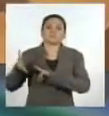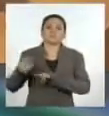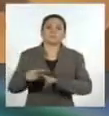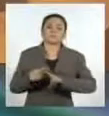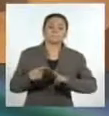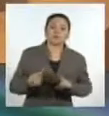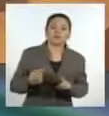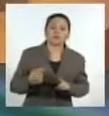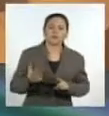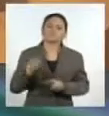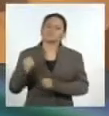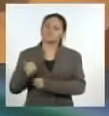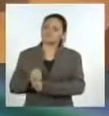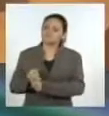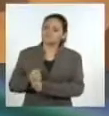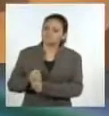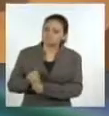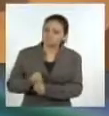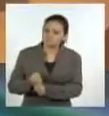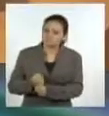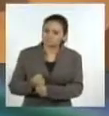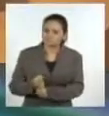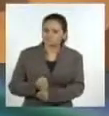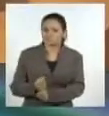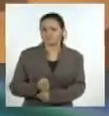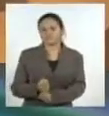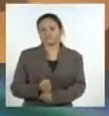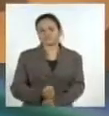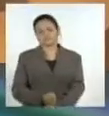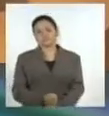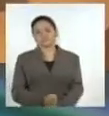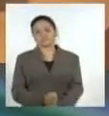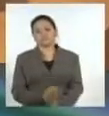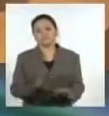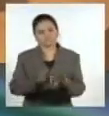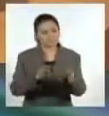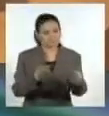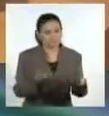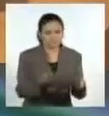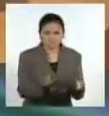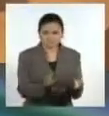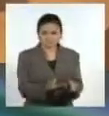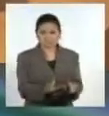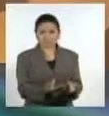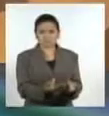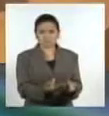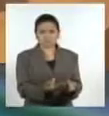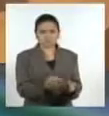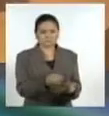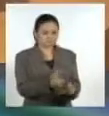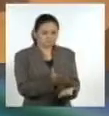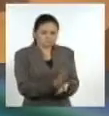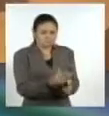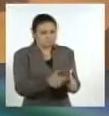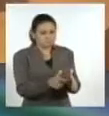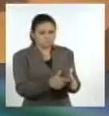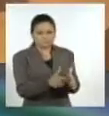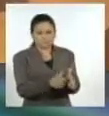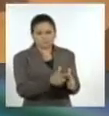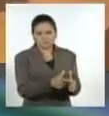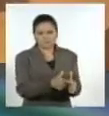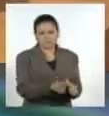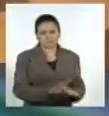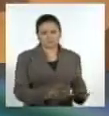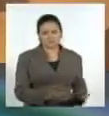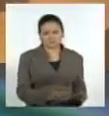tempo passou, a questão familiar se resolveu, e é bom que se resolva, porque não